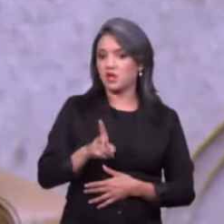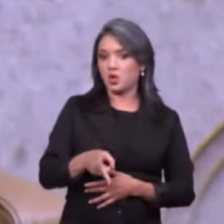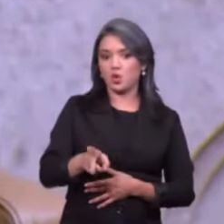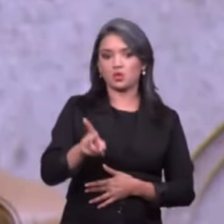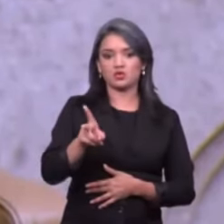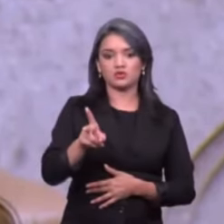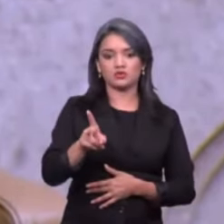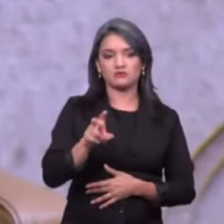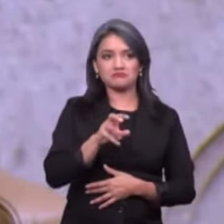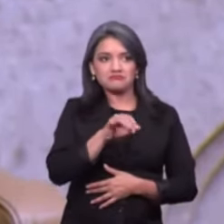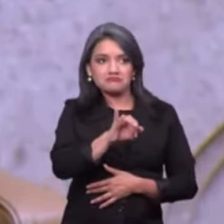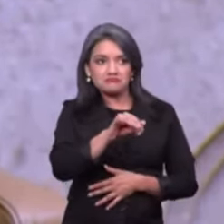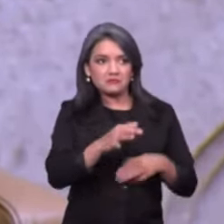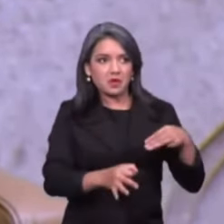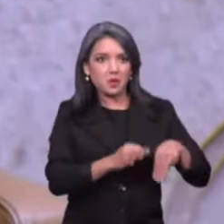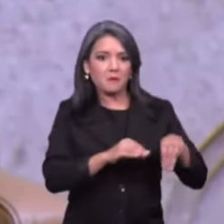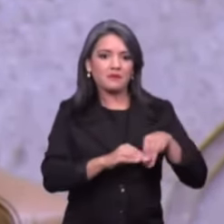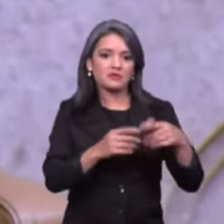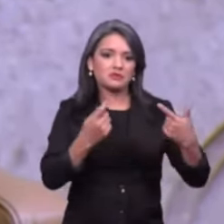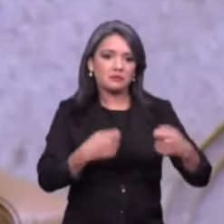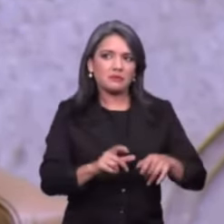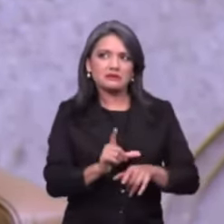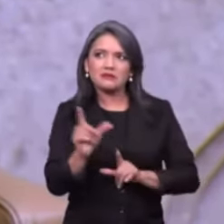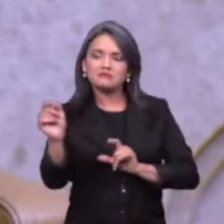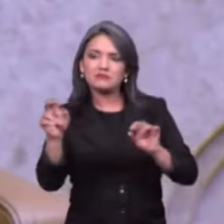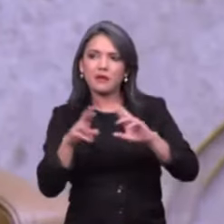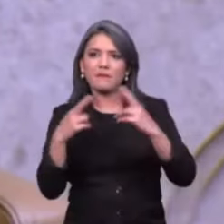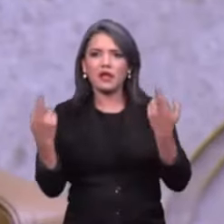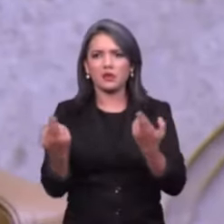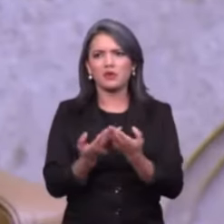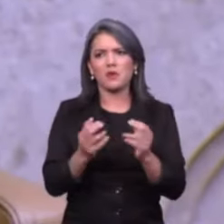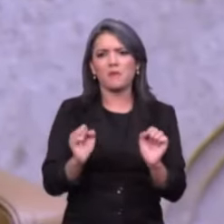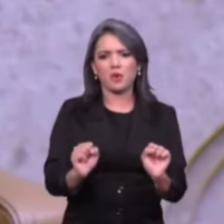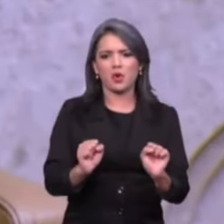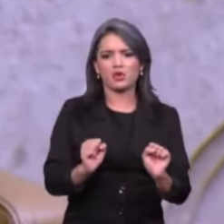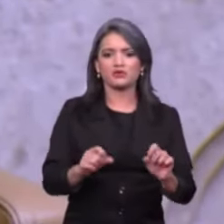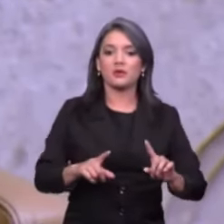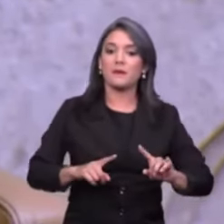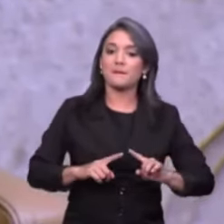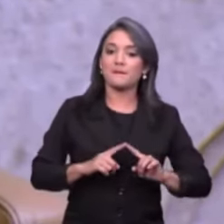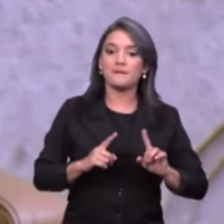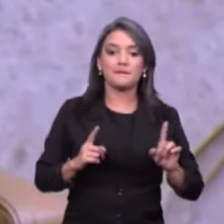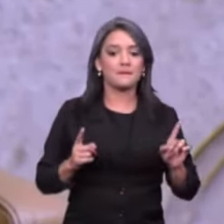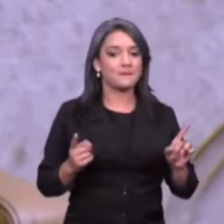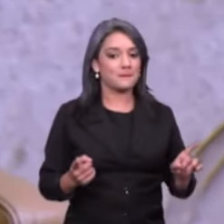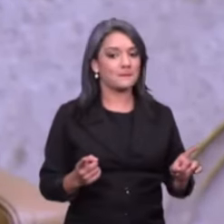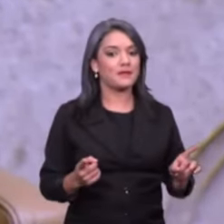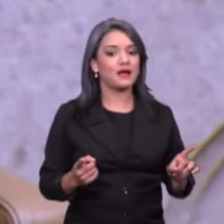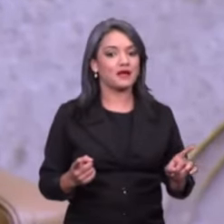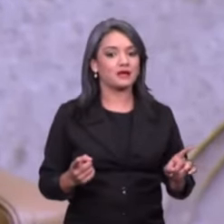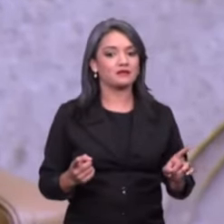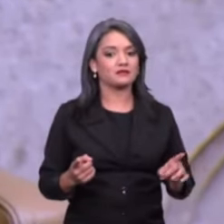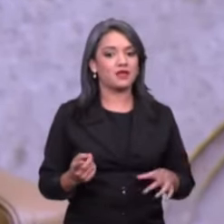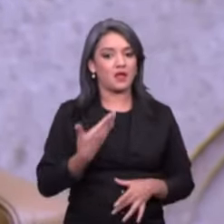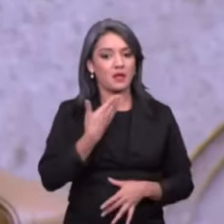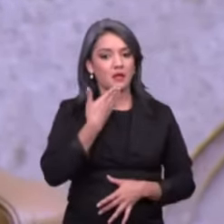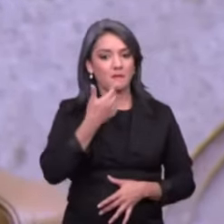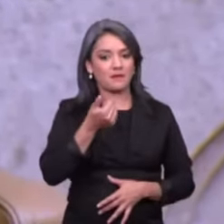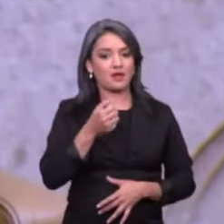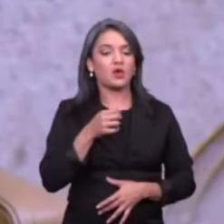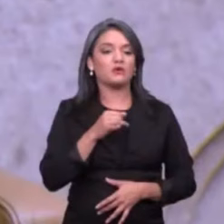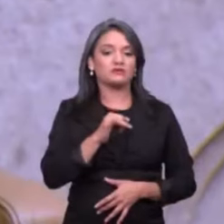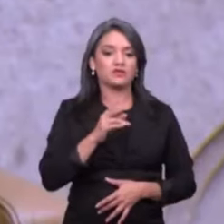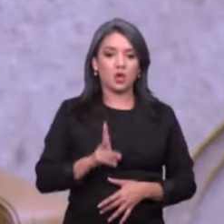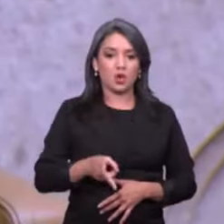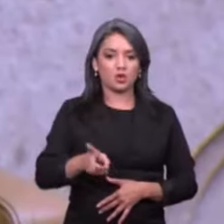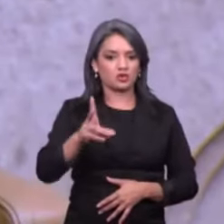e se algum colega tiver que atender a audiência, sinta-se à vontade. Mas acho que nós otimizaremos o tempo se continuarmos a ouvir. Vossa